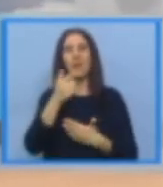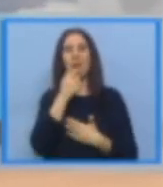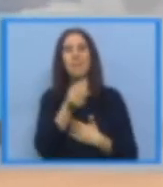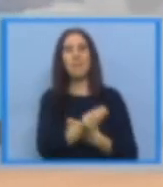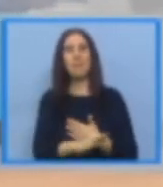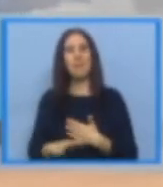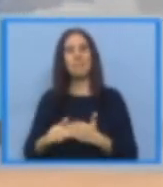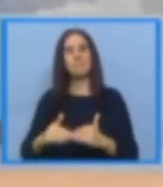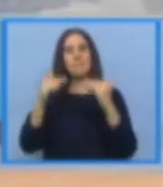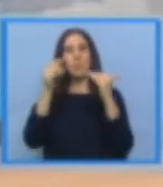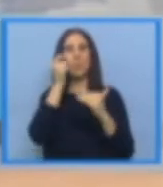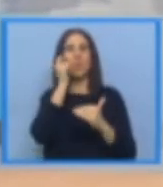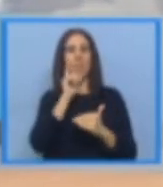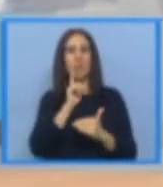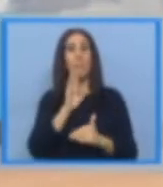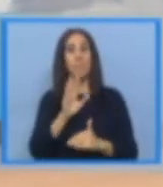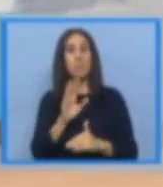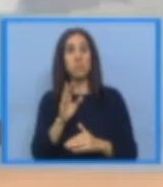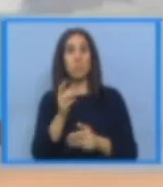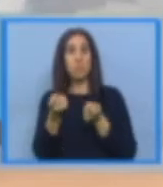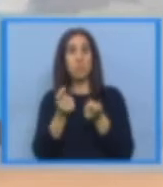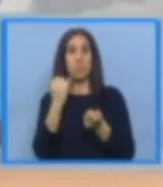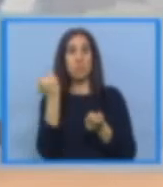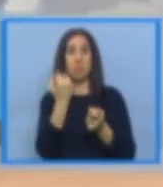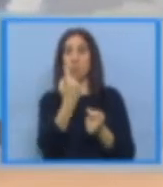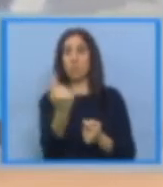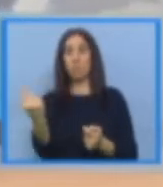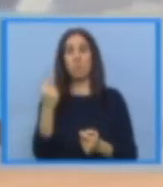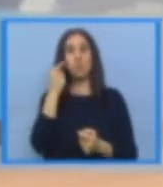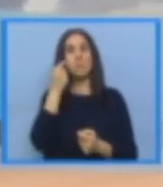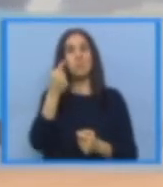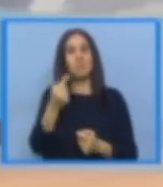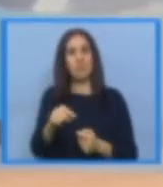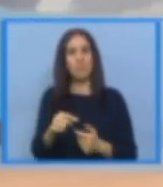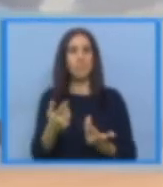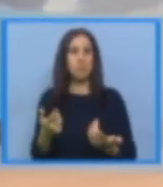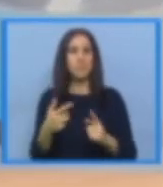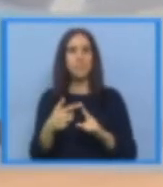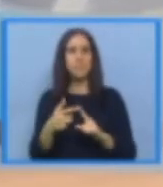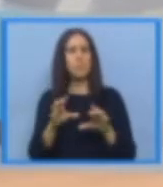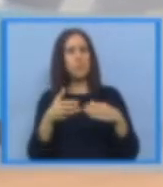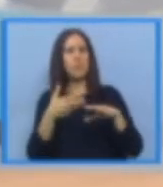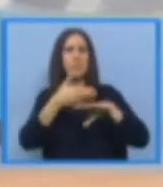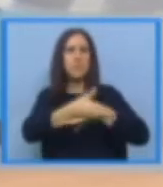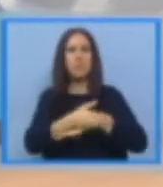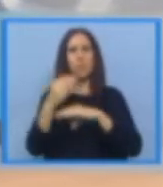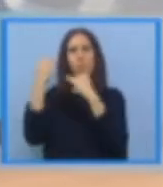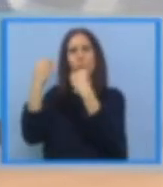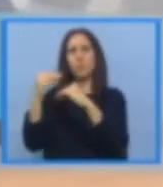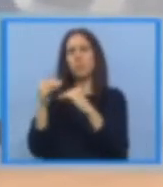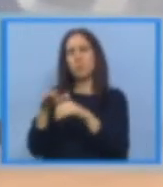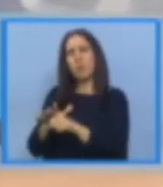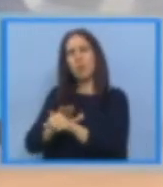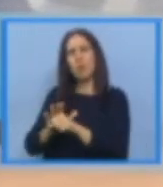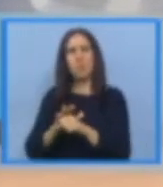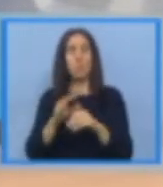crianças forem homens e mulheres. Mas cada organização tem a sua especialidade, ou seja, ou intervenção comunitária, ou área da educação,